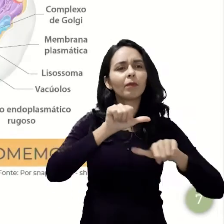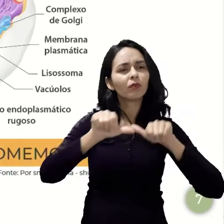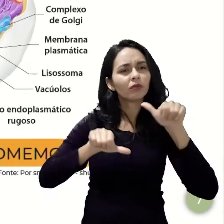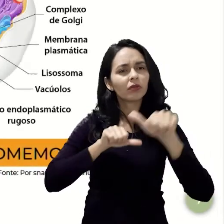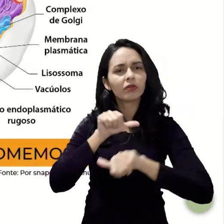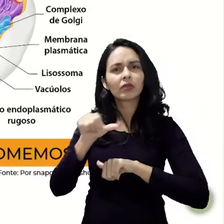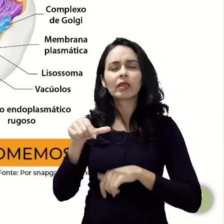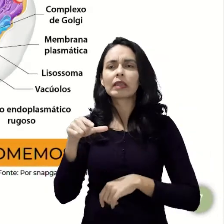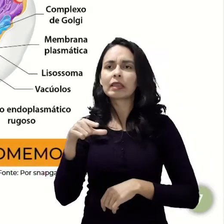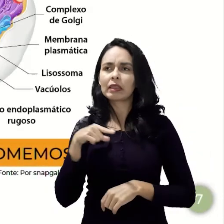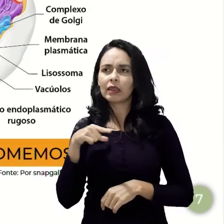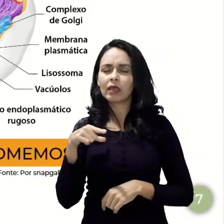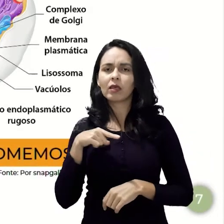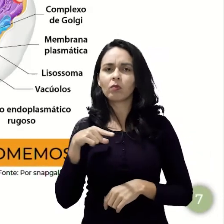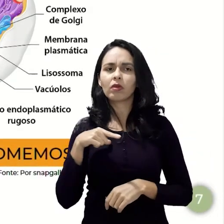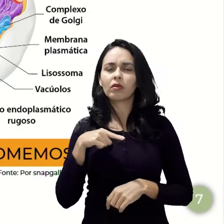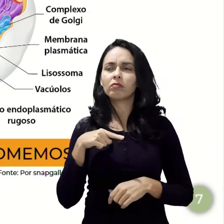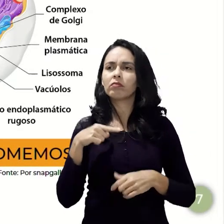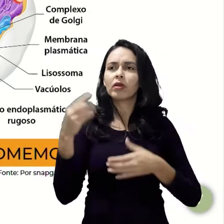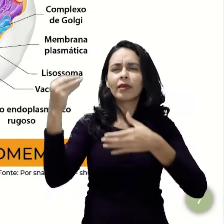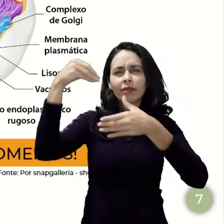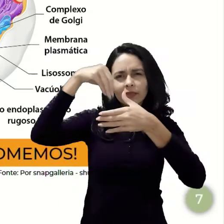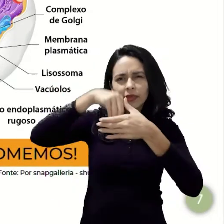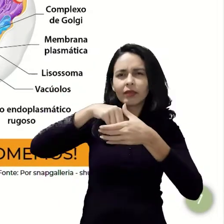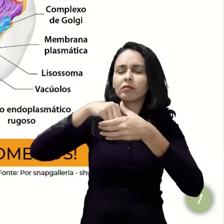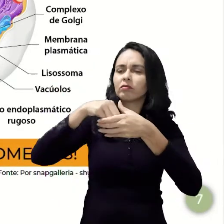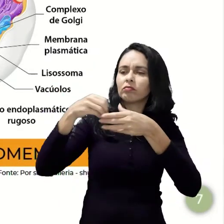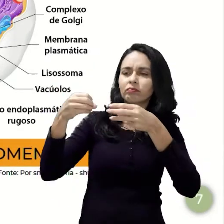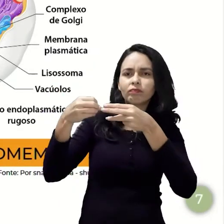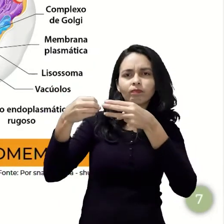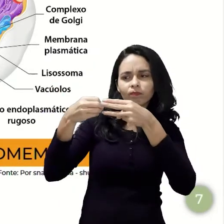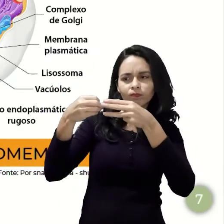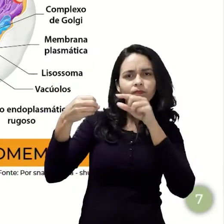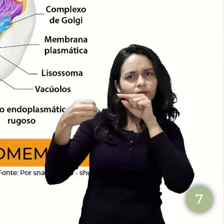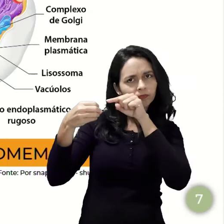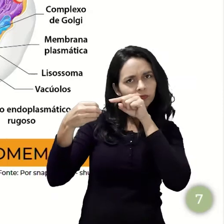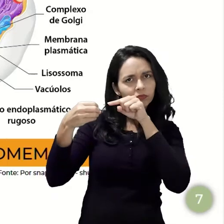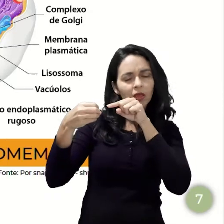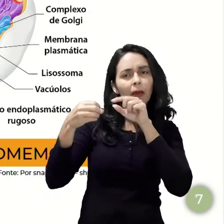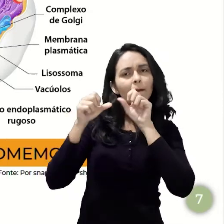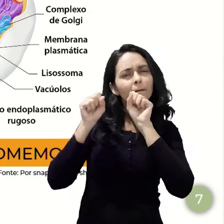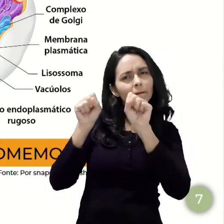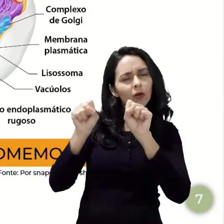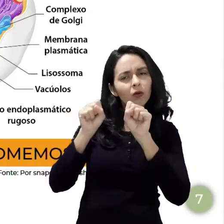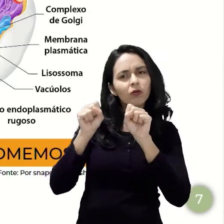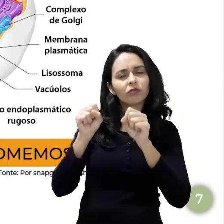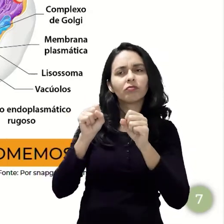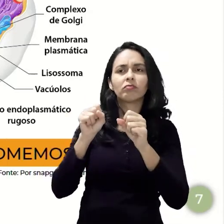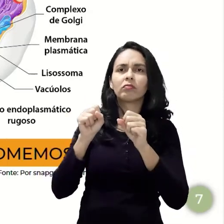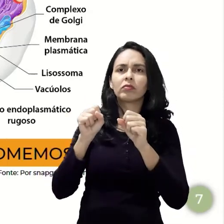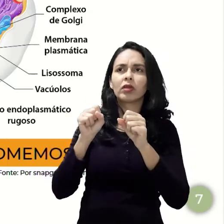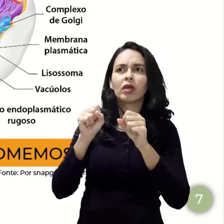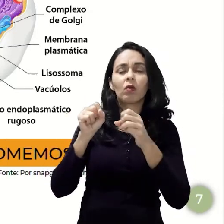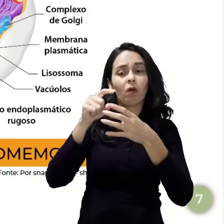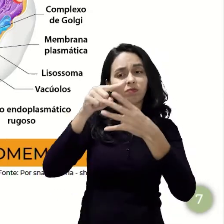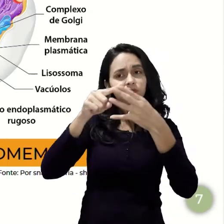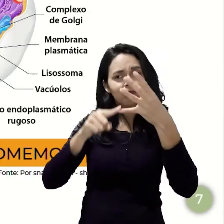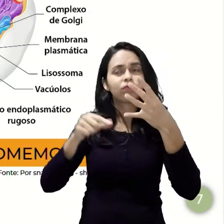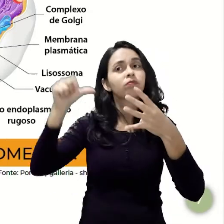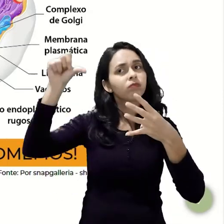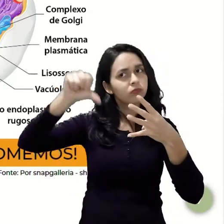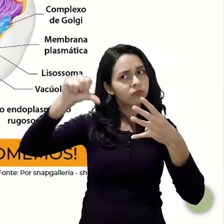E essas alterações elas ocorrem como elas ocorrem dentro do da célula elas podem